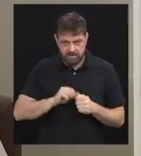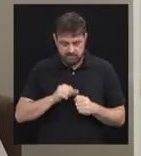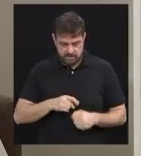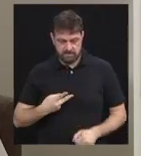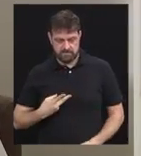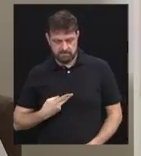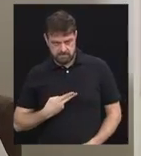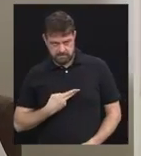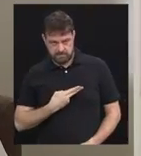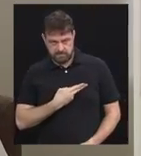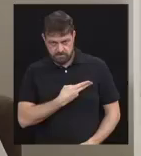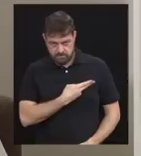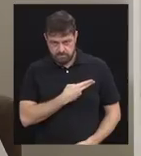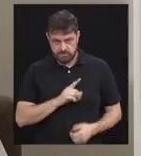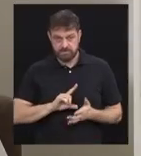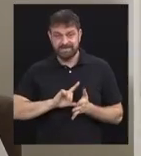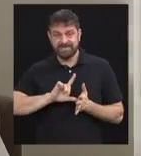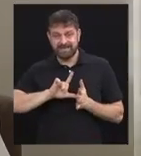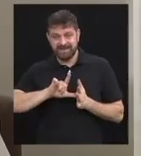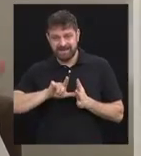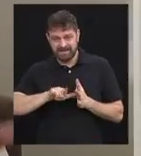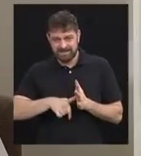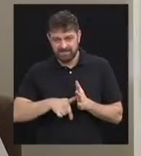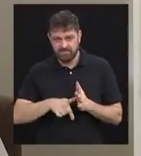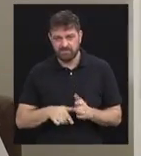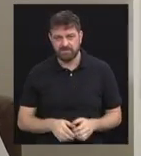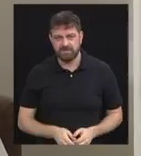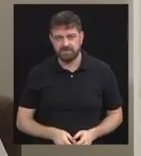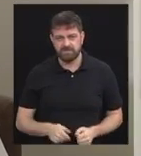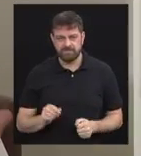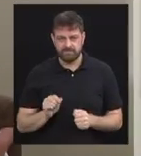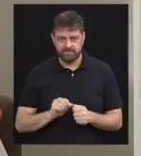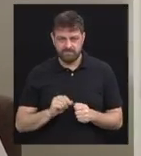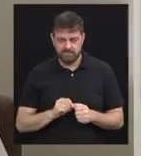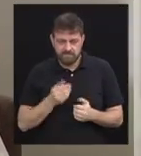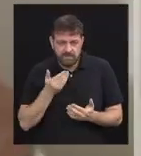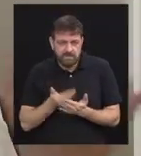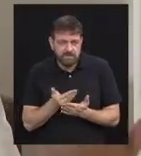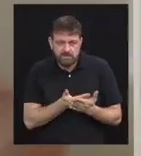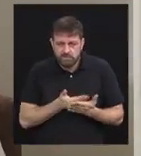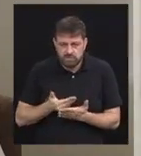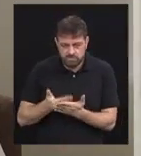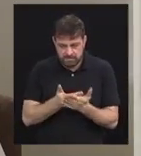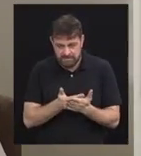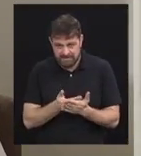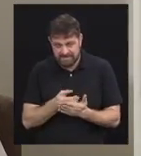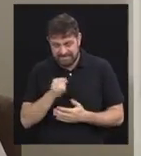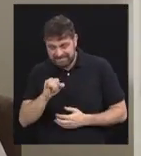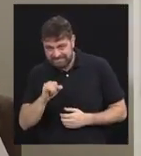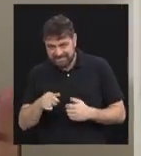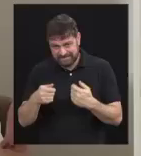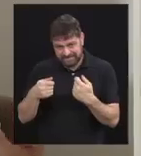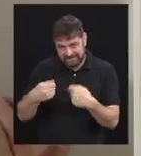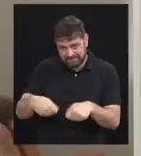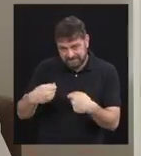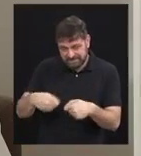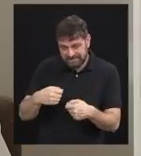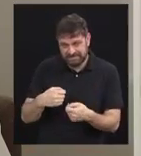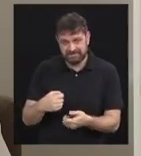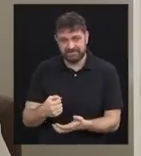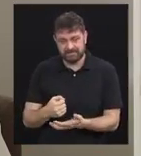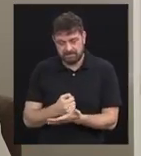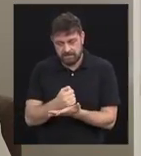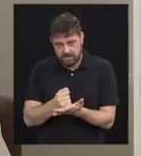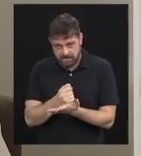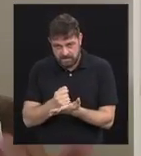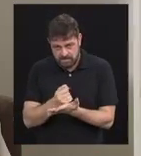uma cirurgia, posteriormente vai se estudar, dependendo da extensão da doença, se há